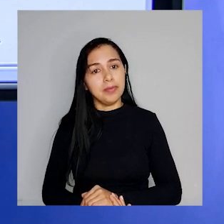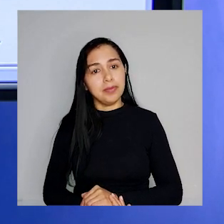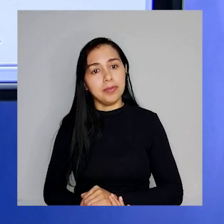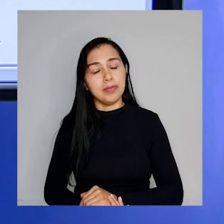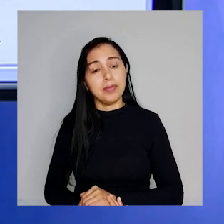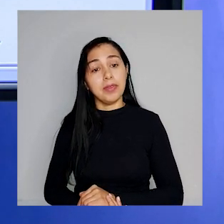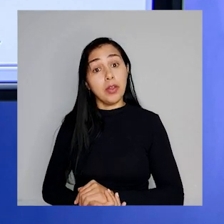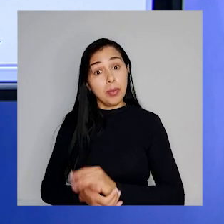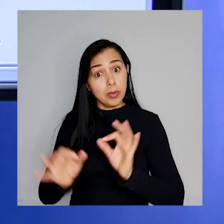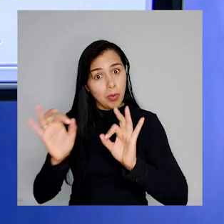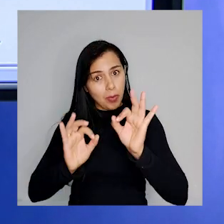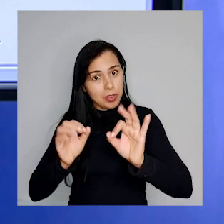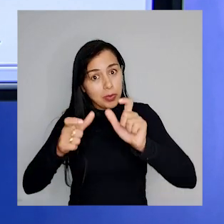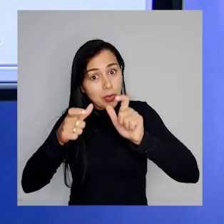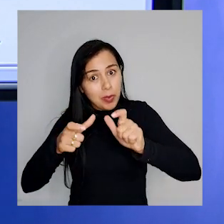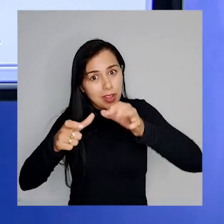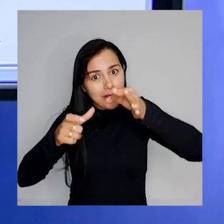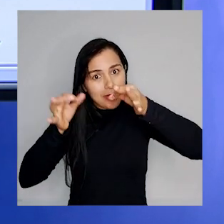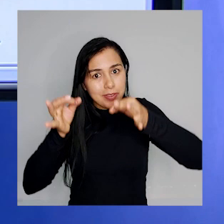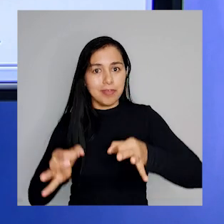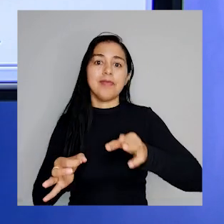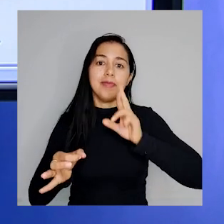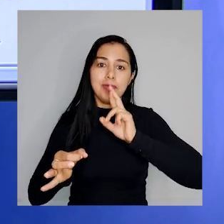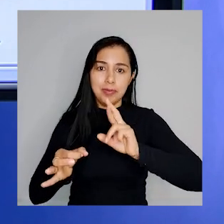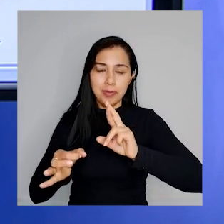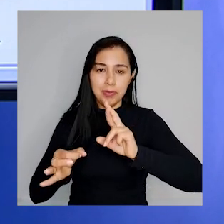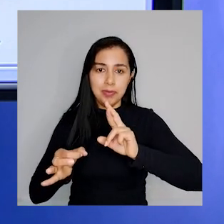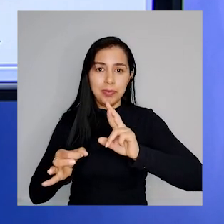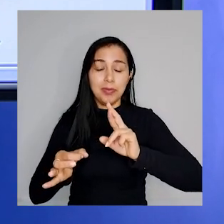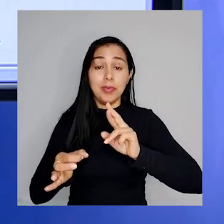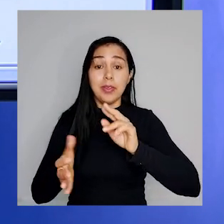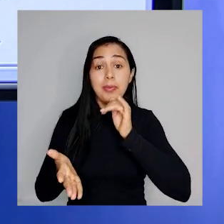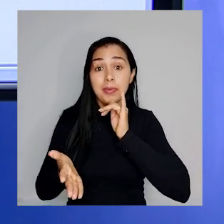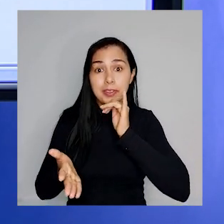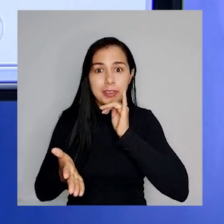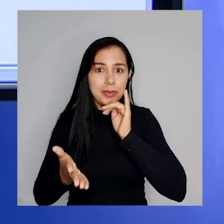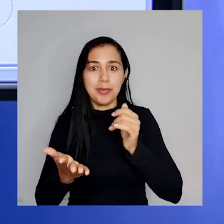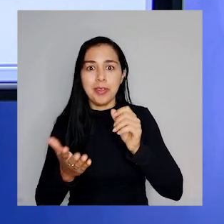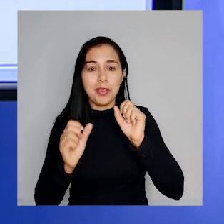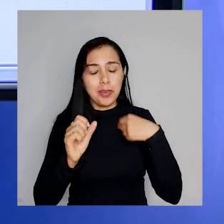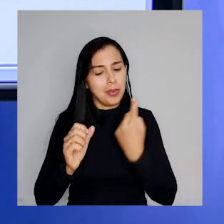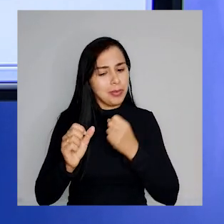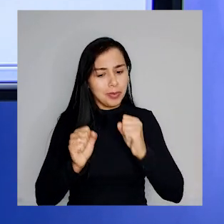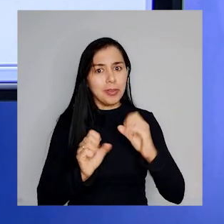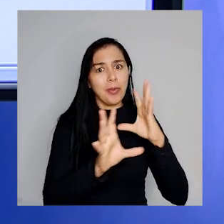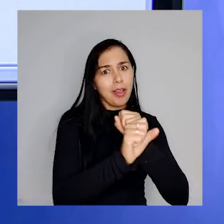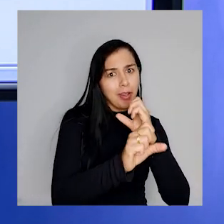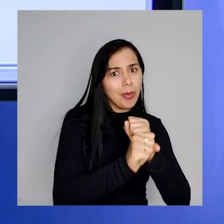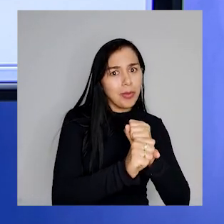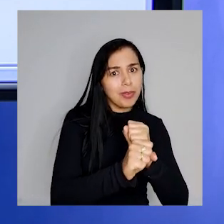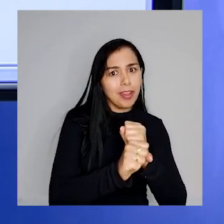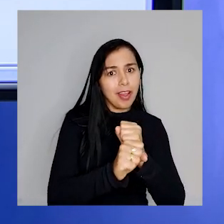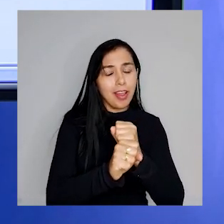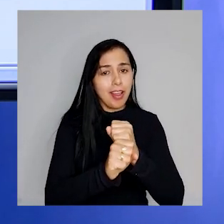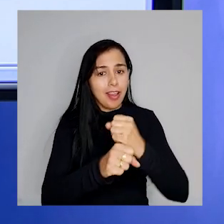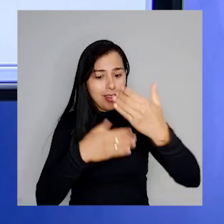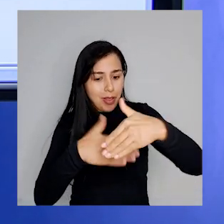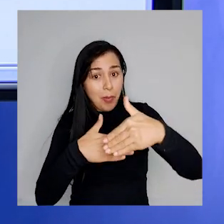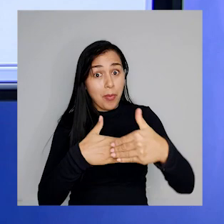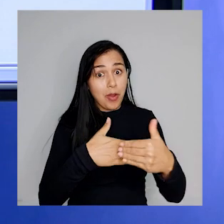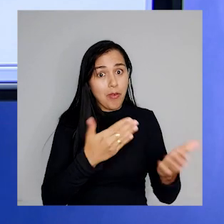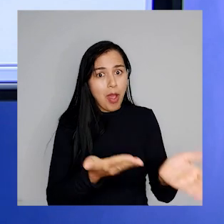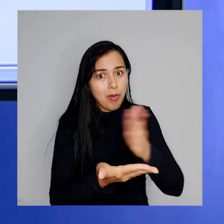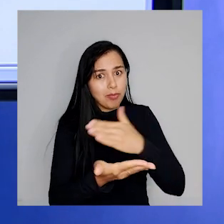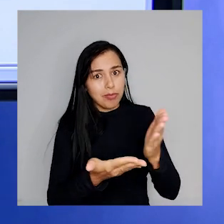aí tudo dentro do nosso cantinho de resposta, né? Vamos supor que a gente estava trabalhando com rascunho. E aí,